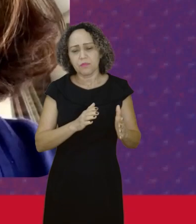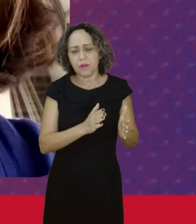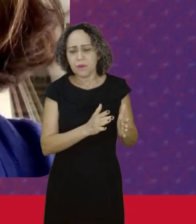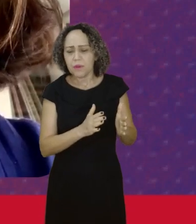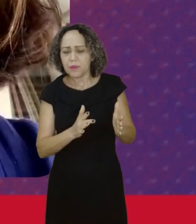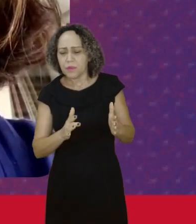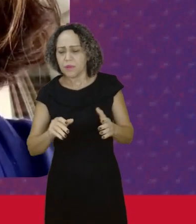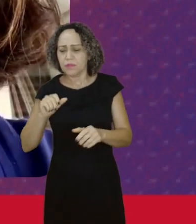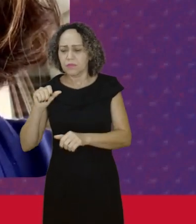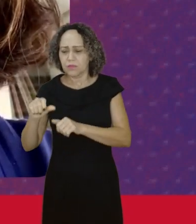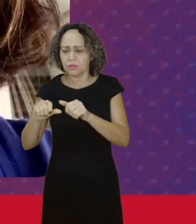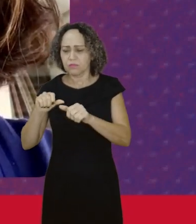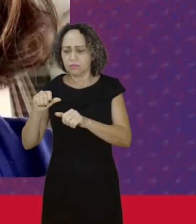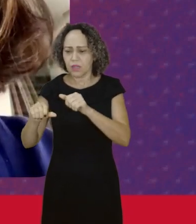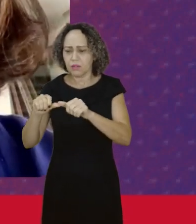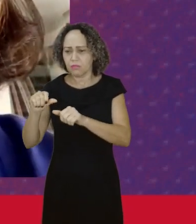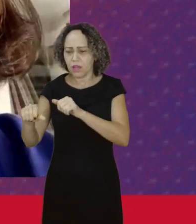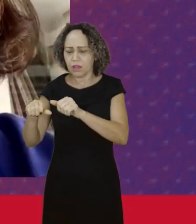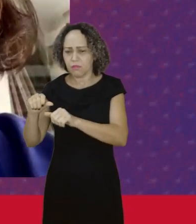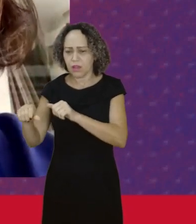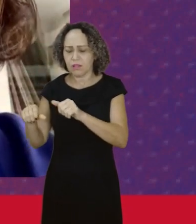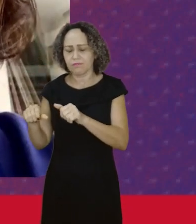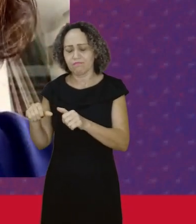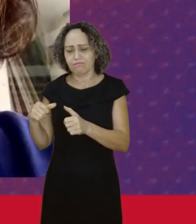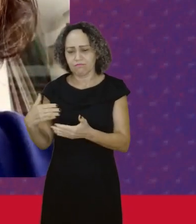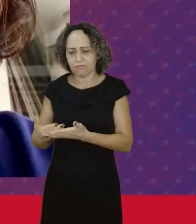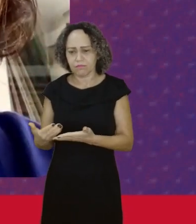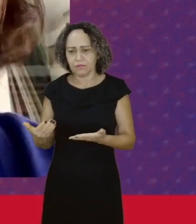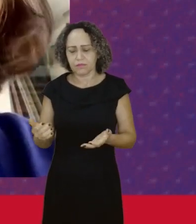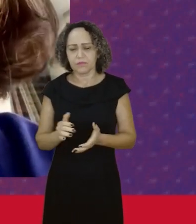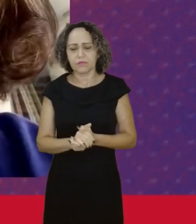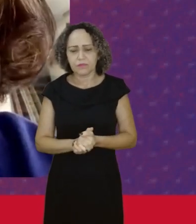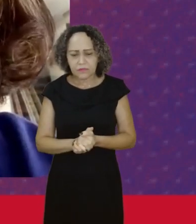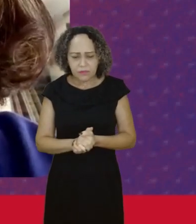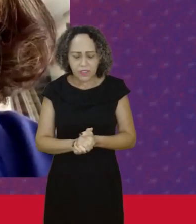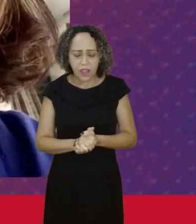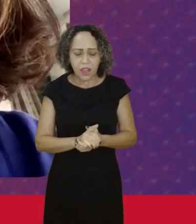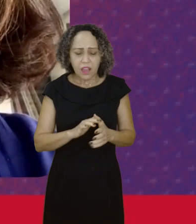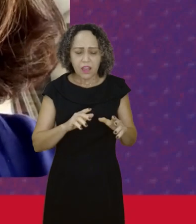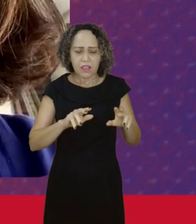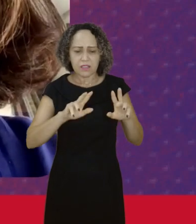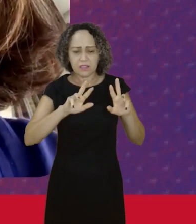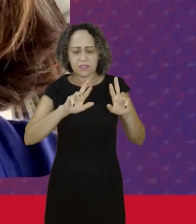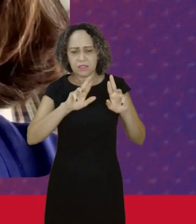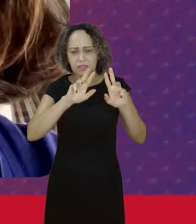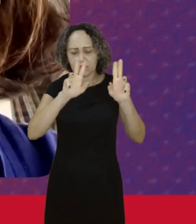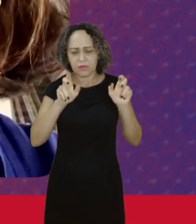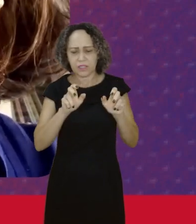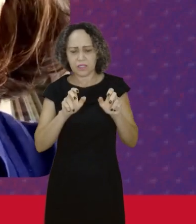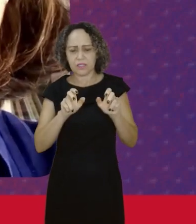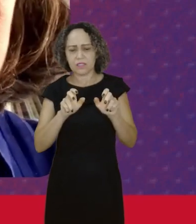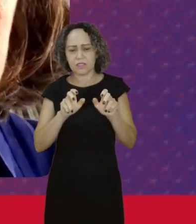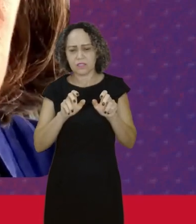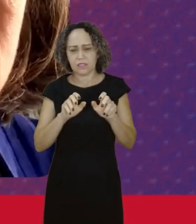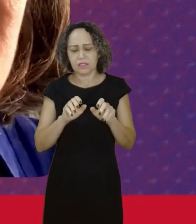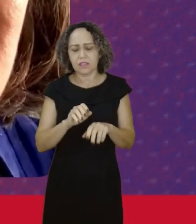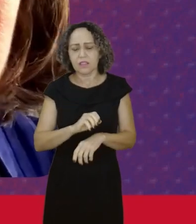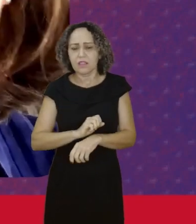essa consideração sobre a diversidade étnico-racial que eu fiz há pouco é resultado de uma alteração